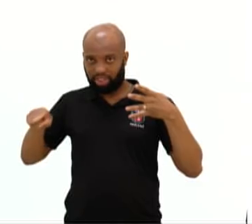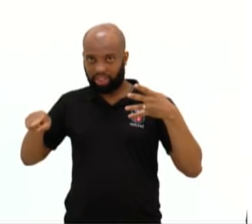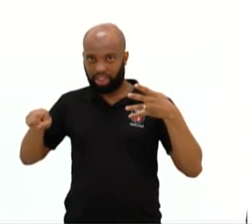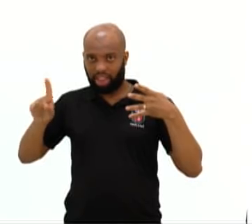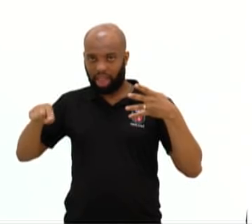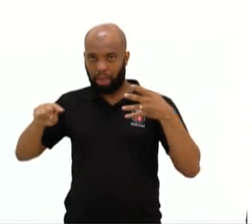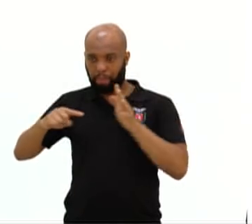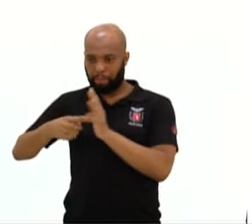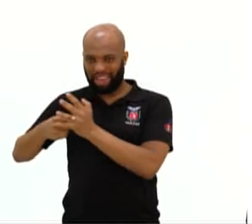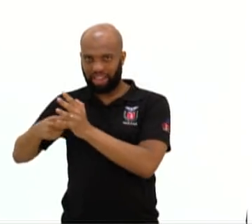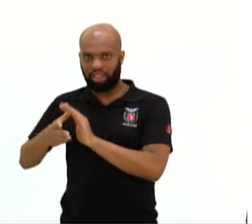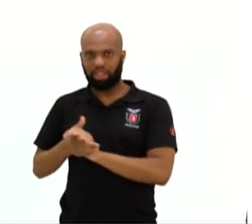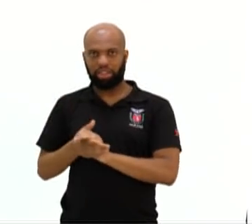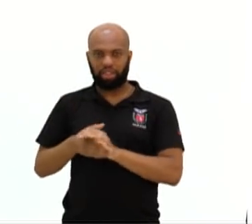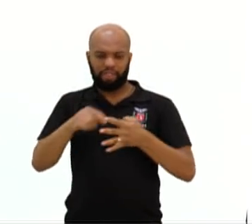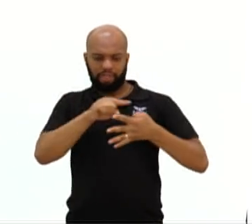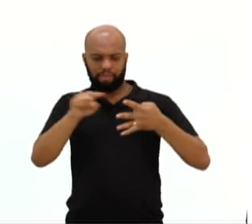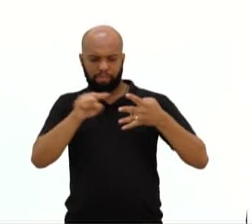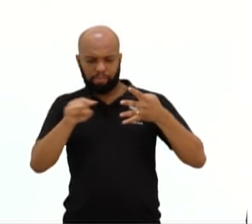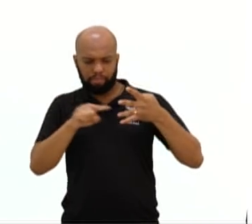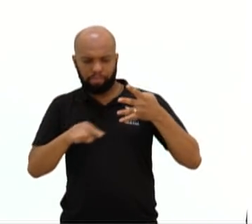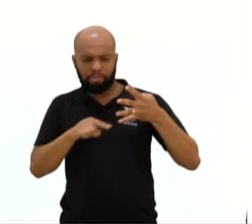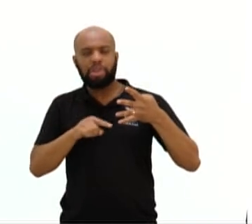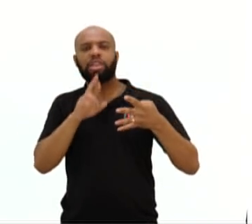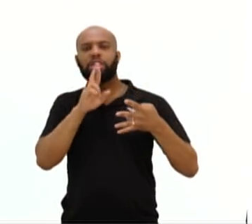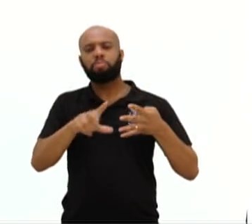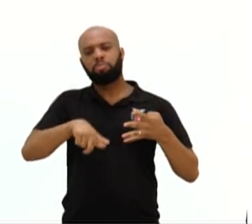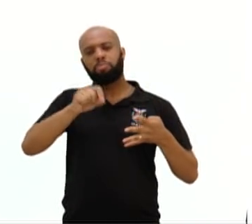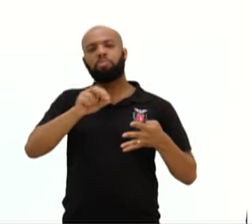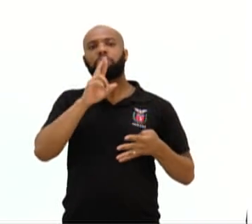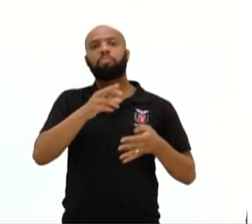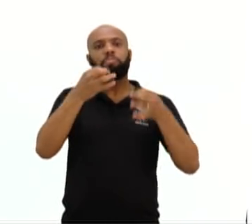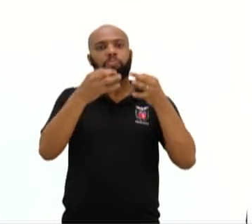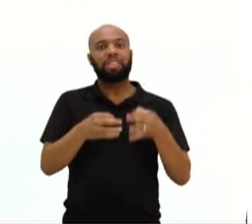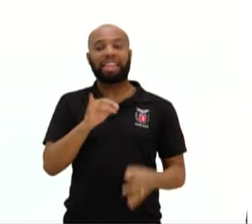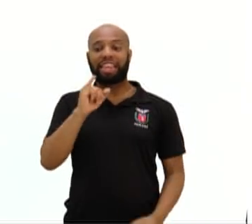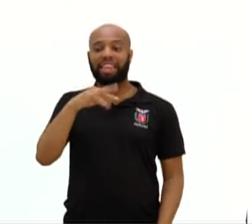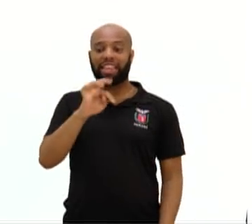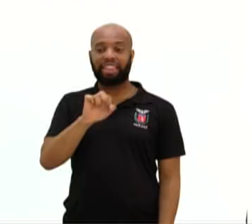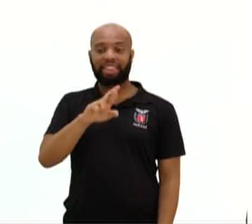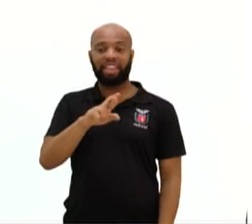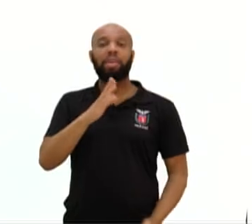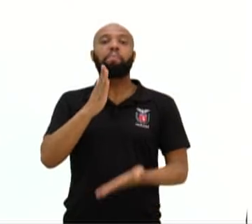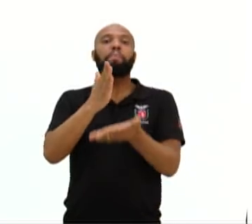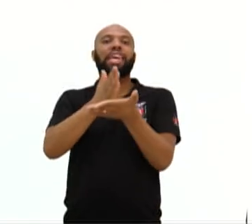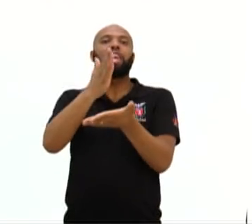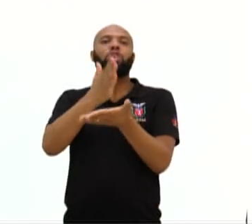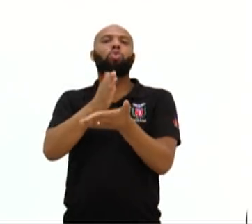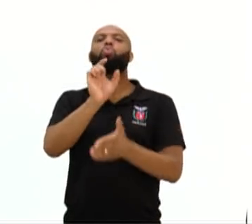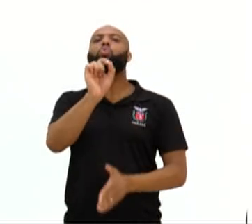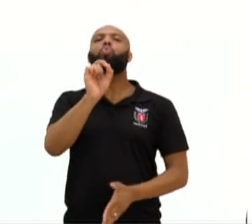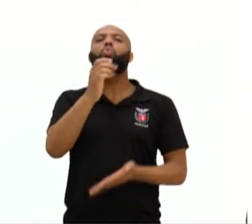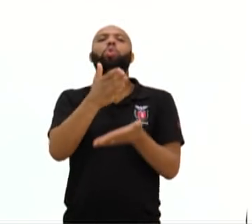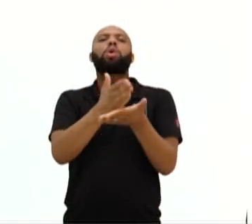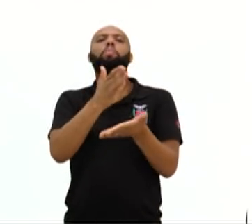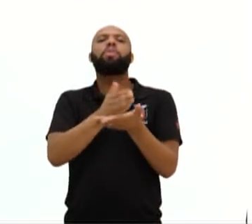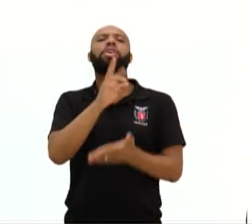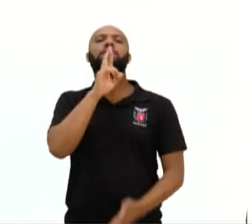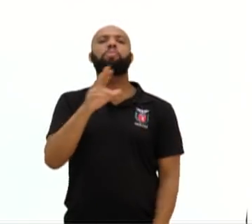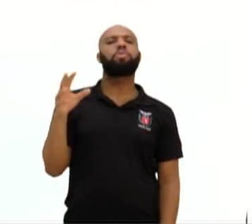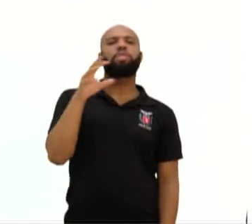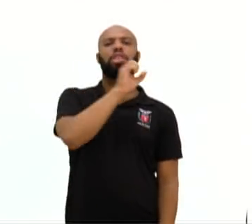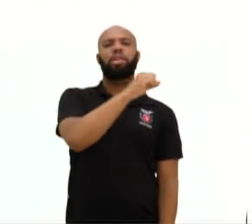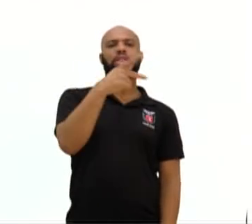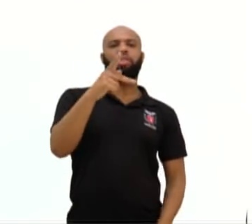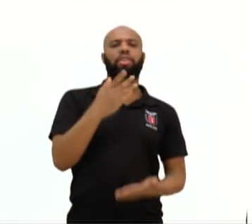é uma máquina? Respondam lá, pessoal. Lembre, inter que fica no meio. Quem será que fica no meio? Respondam lá rapidinho